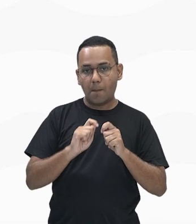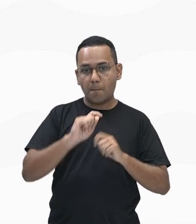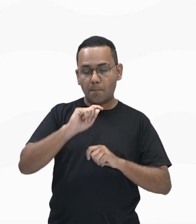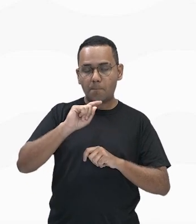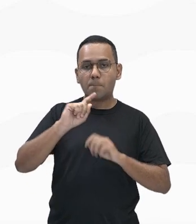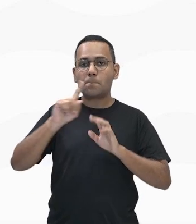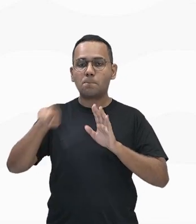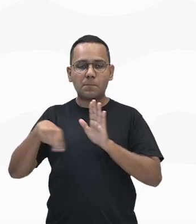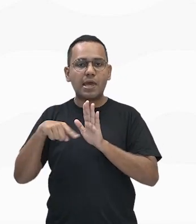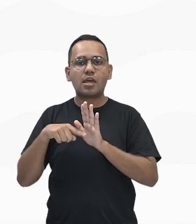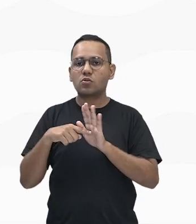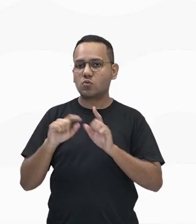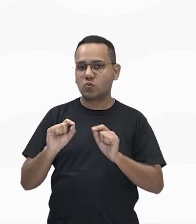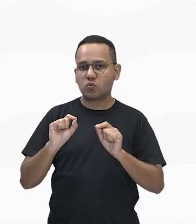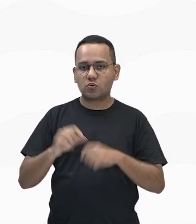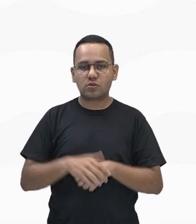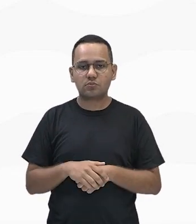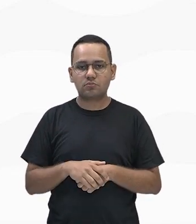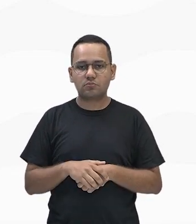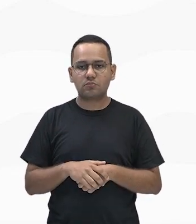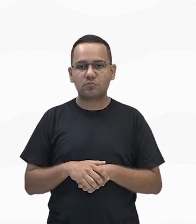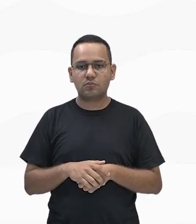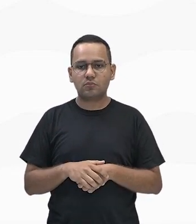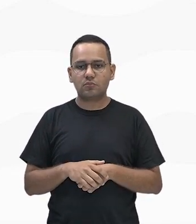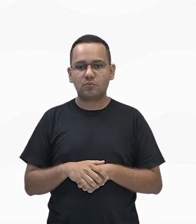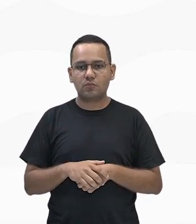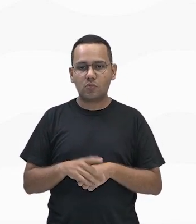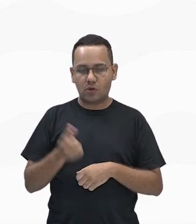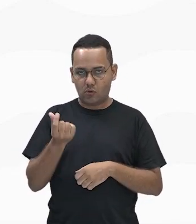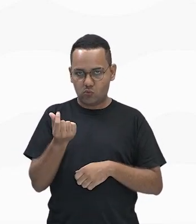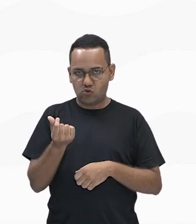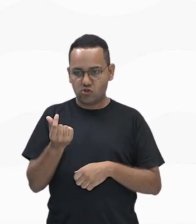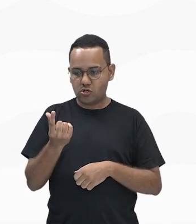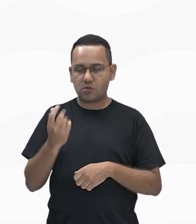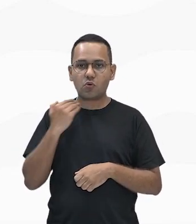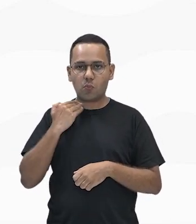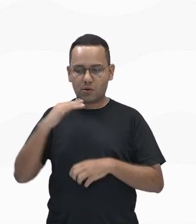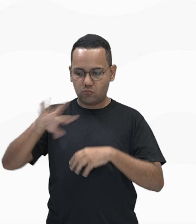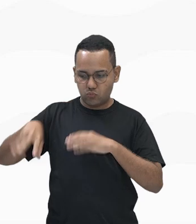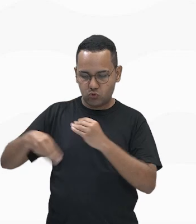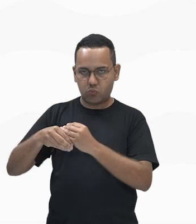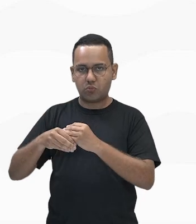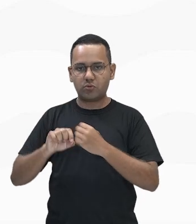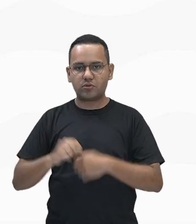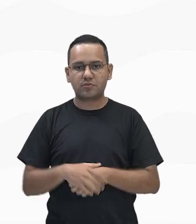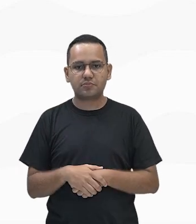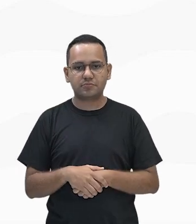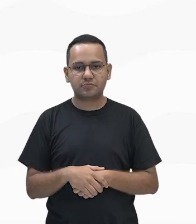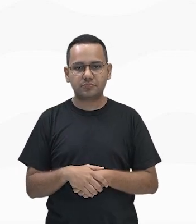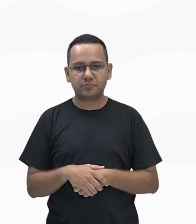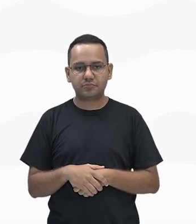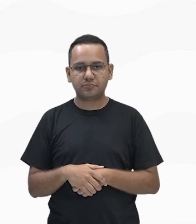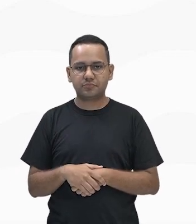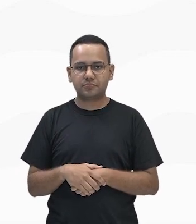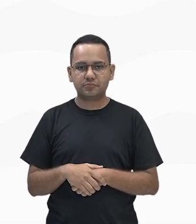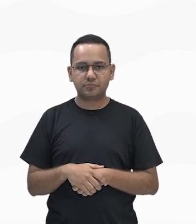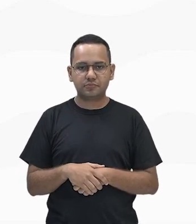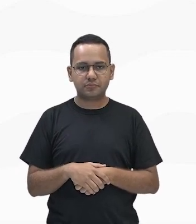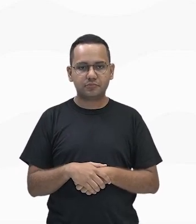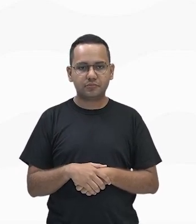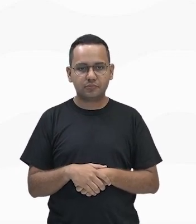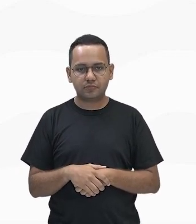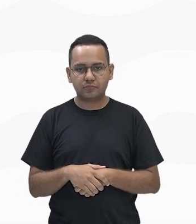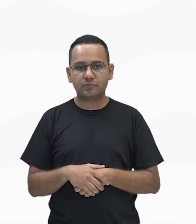o financiamento bancário realizou, será no valor, então, de juros somente